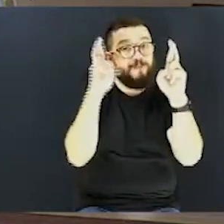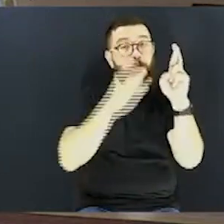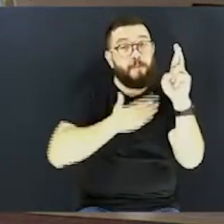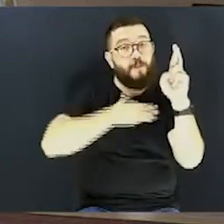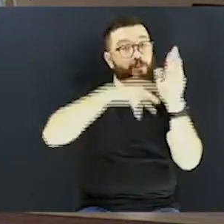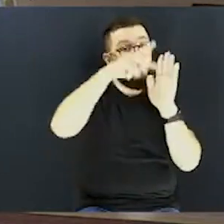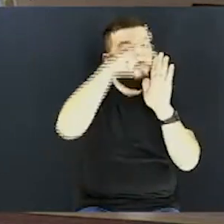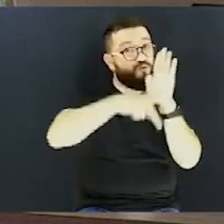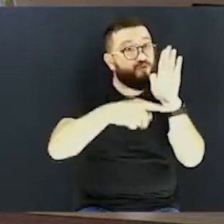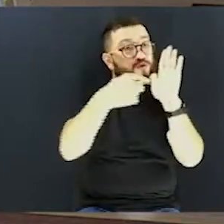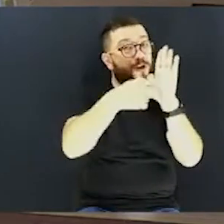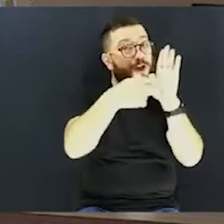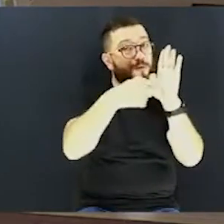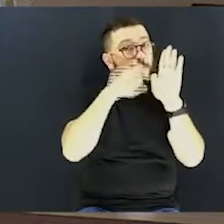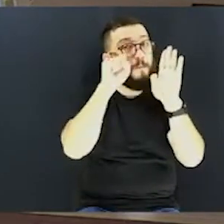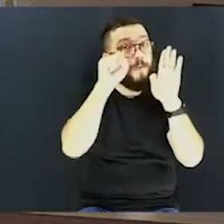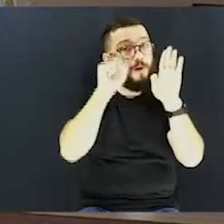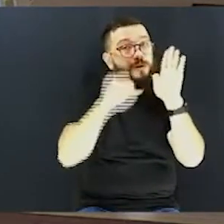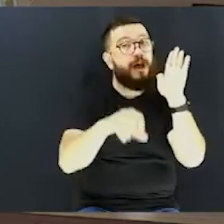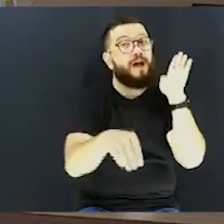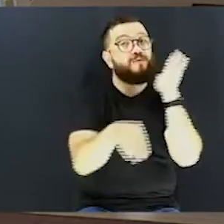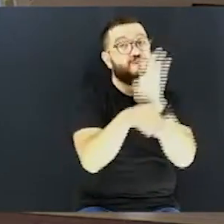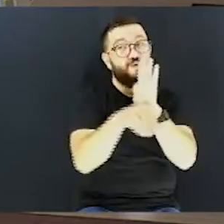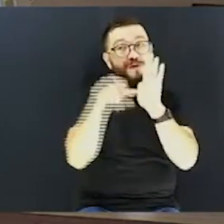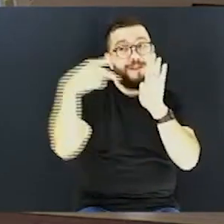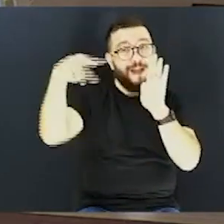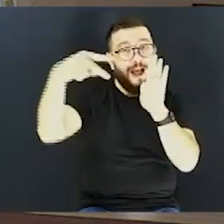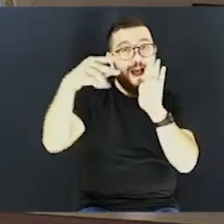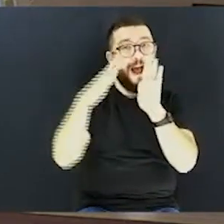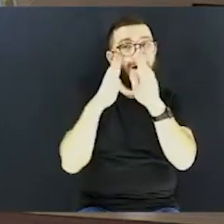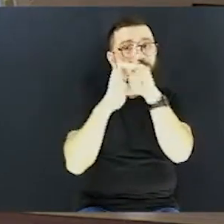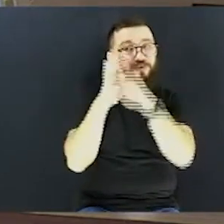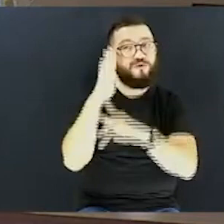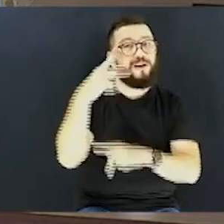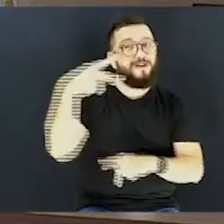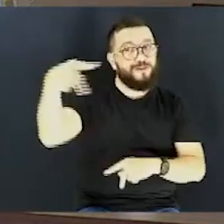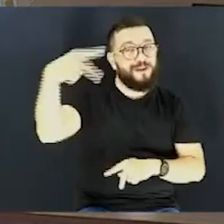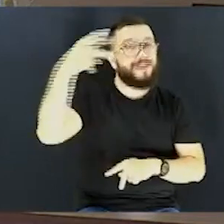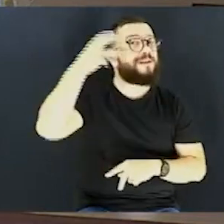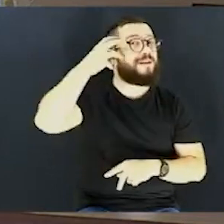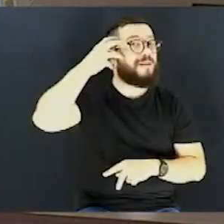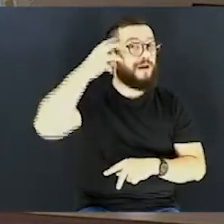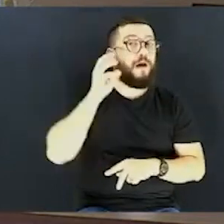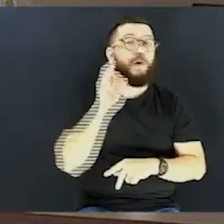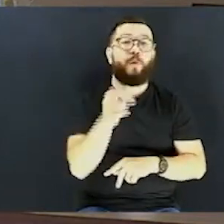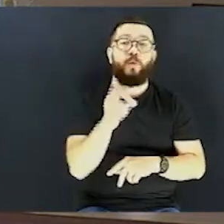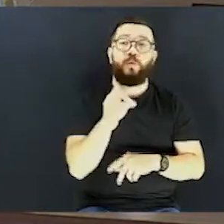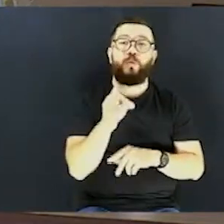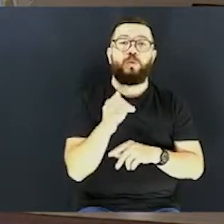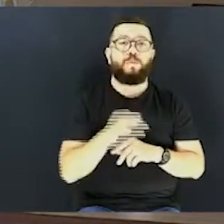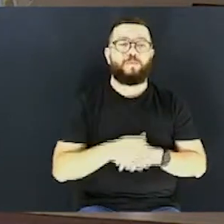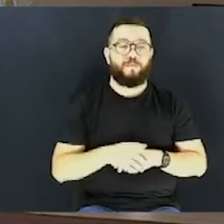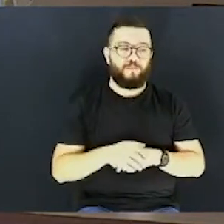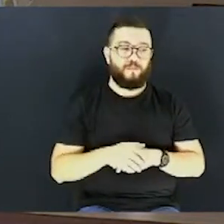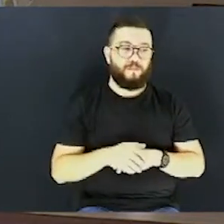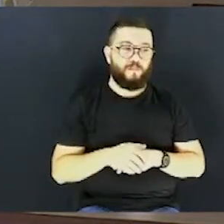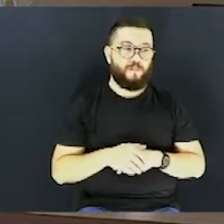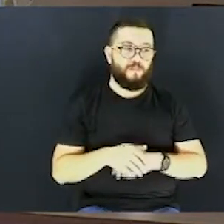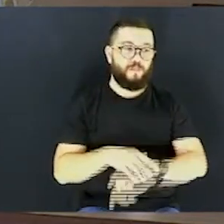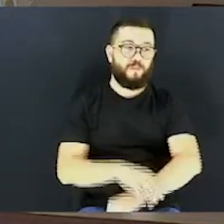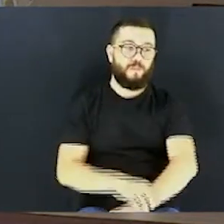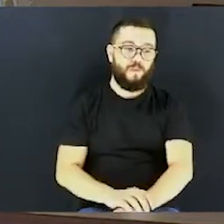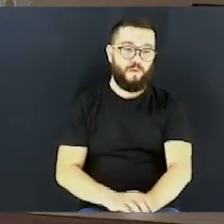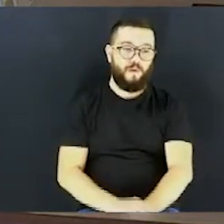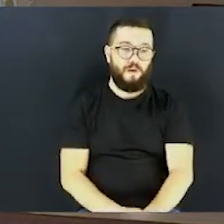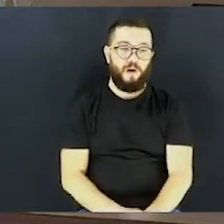porque visa atacar um ponto específico que é relacionado ao abandono e evasão escolar, que é relacionado com esse primeiro eixo